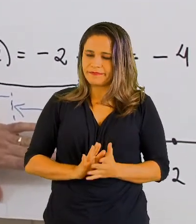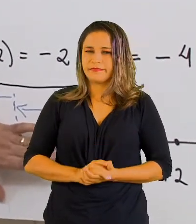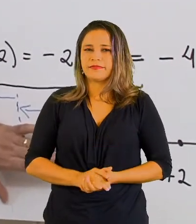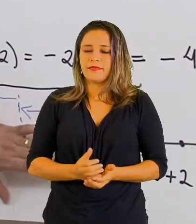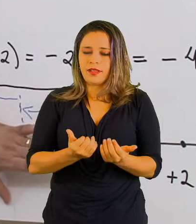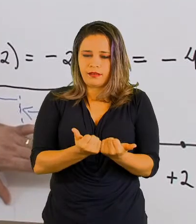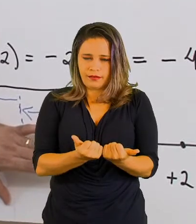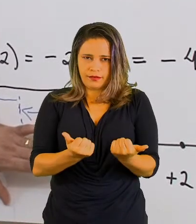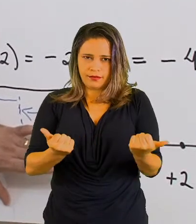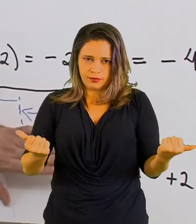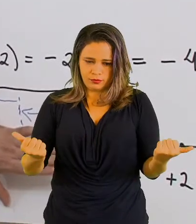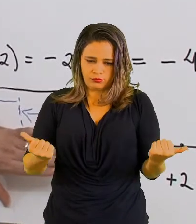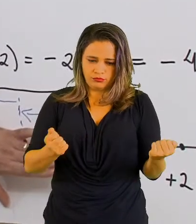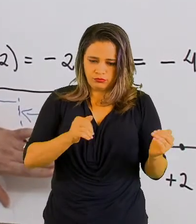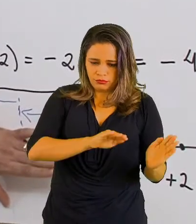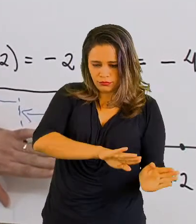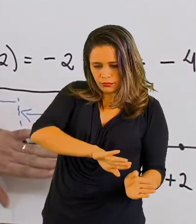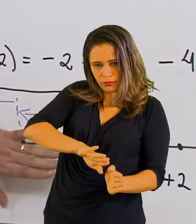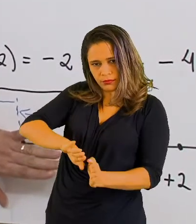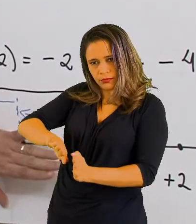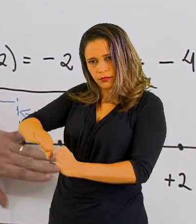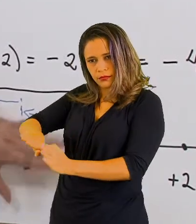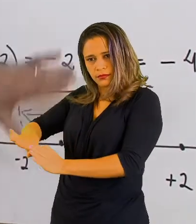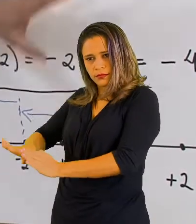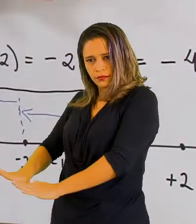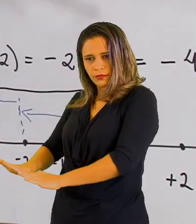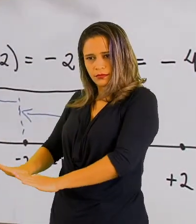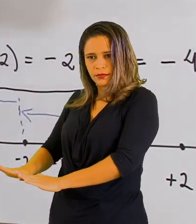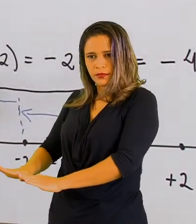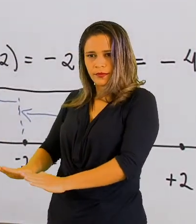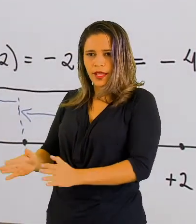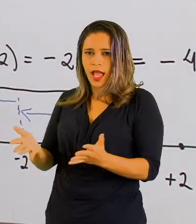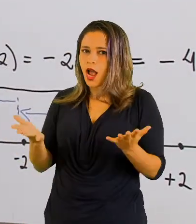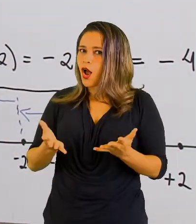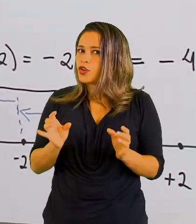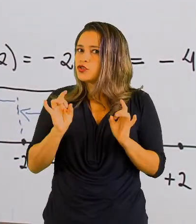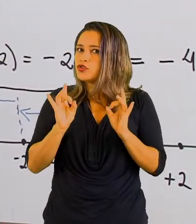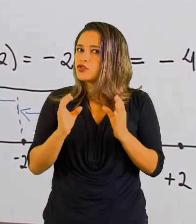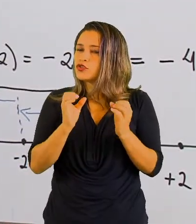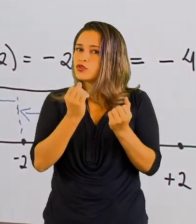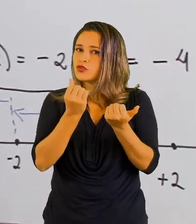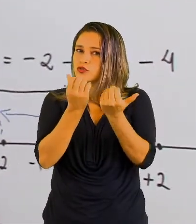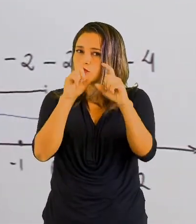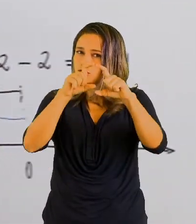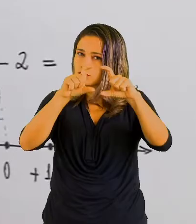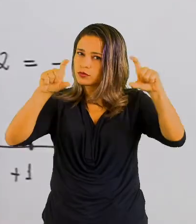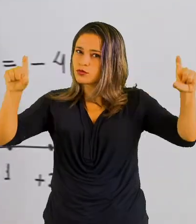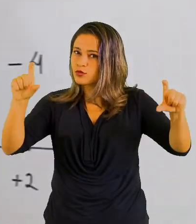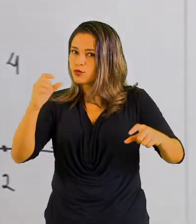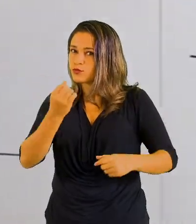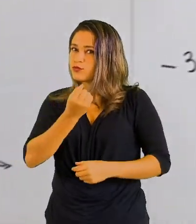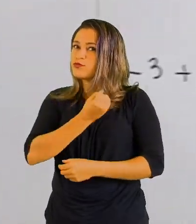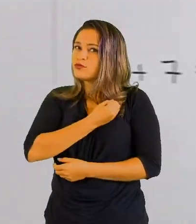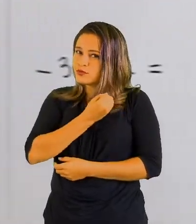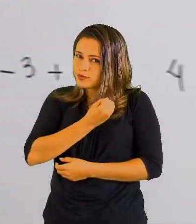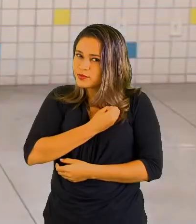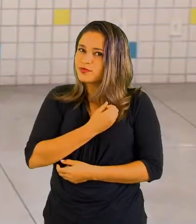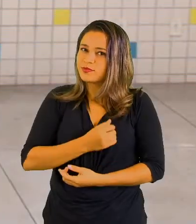reta numérica e vamos tentar trabalhar isso só numericamente. Tudo bem? Vamos aqui comigo.